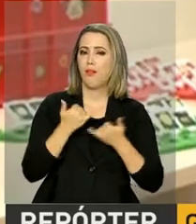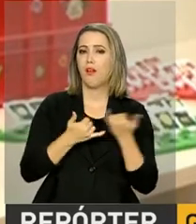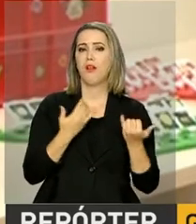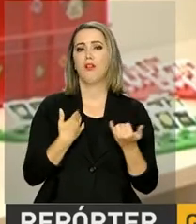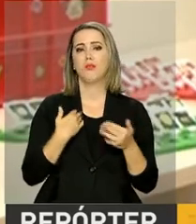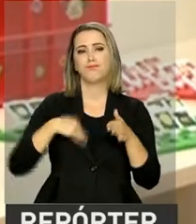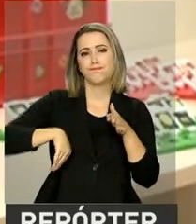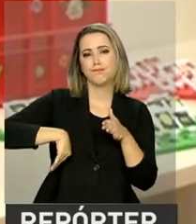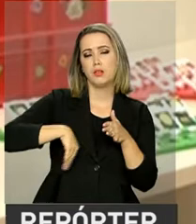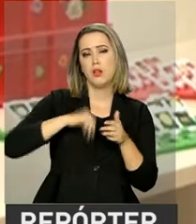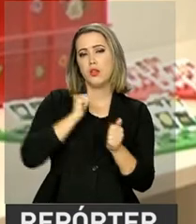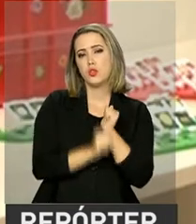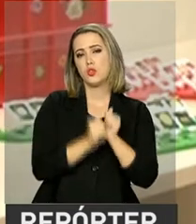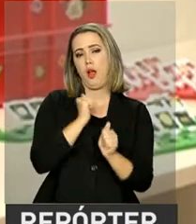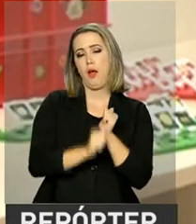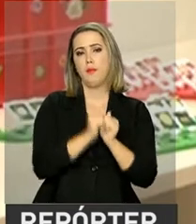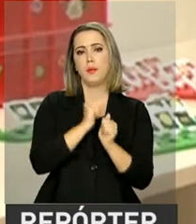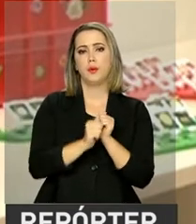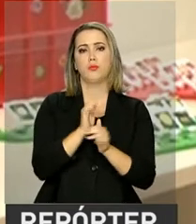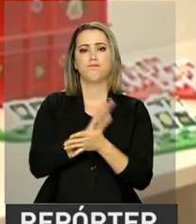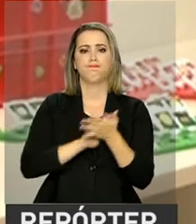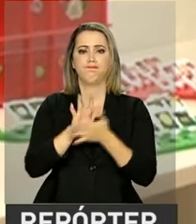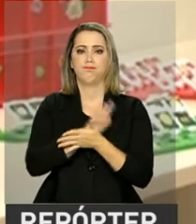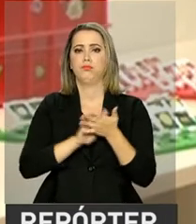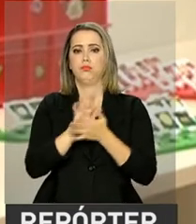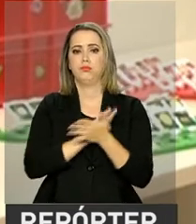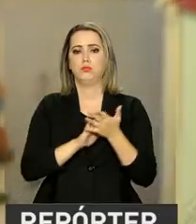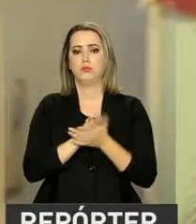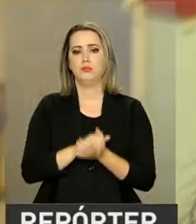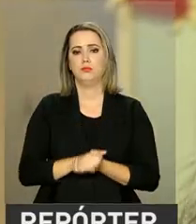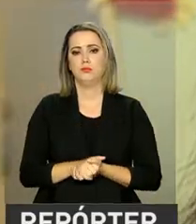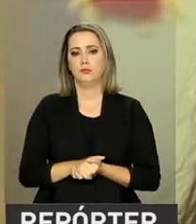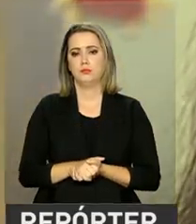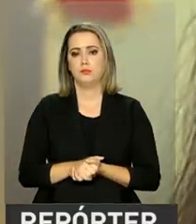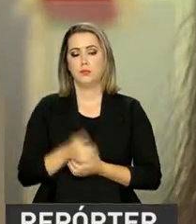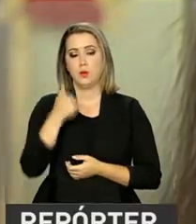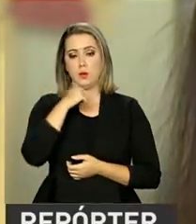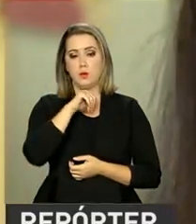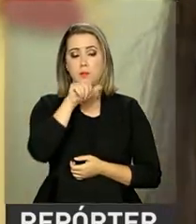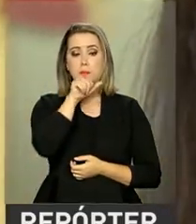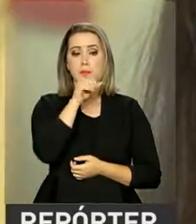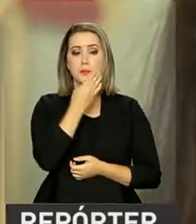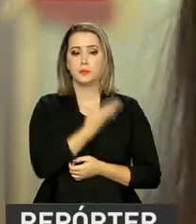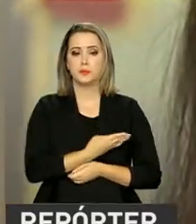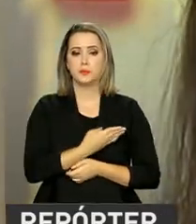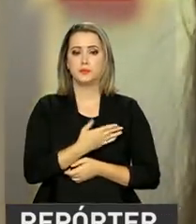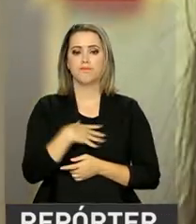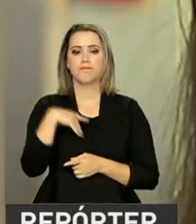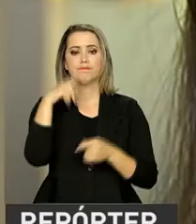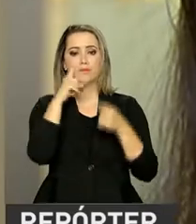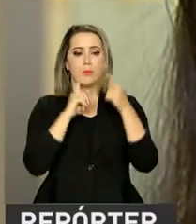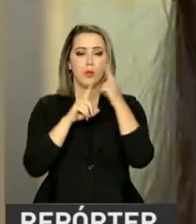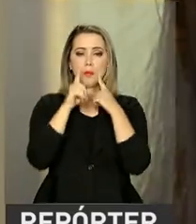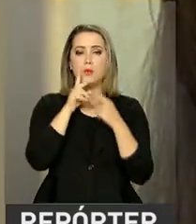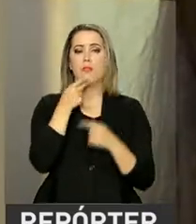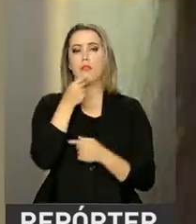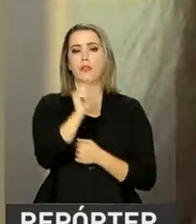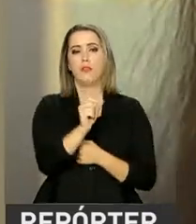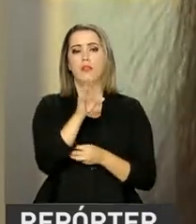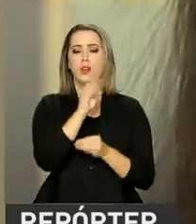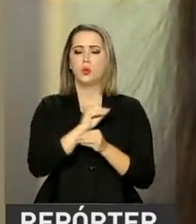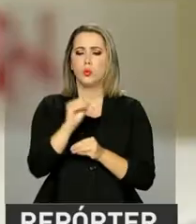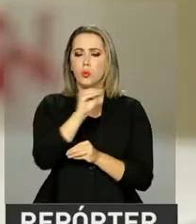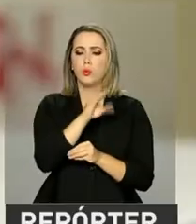jogar bola, não posso fazer nada como as pessoas normais. A mãe de Júlia, dona Margarete, se emociona ao falar do